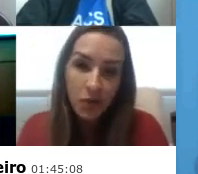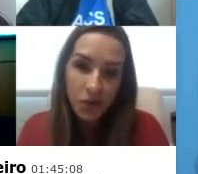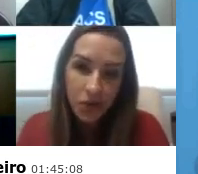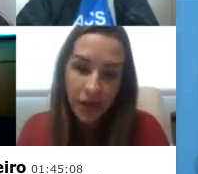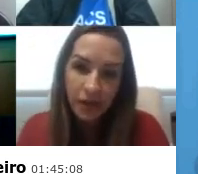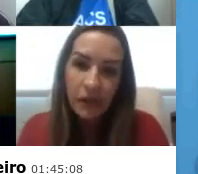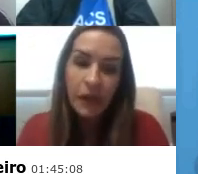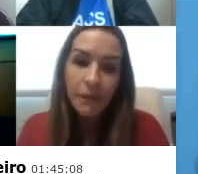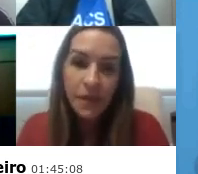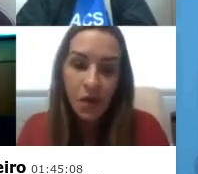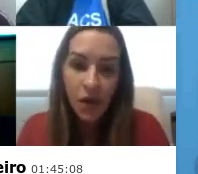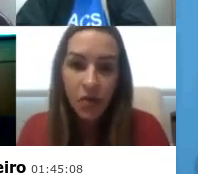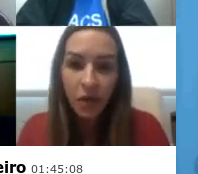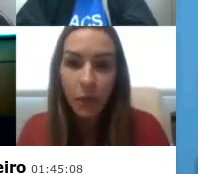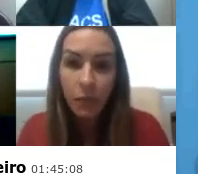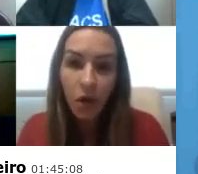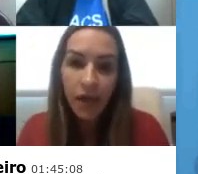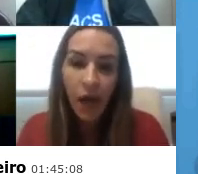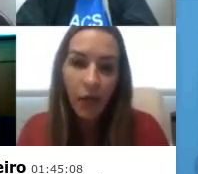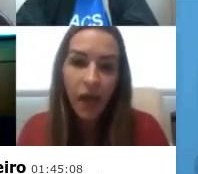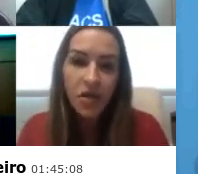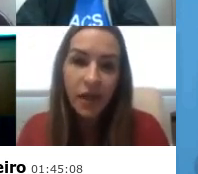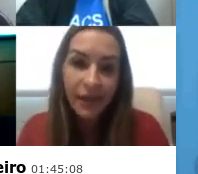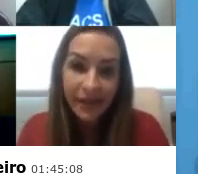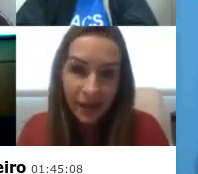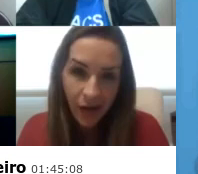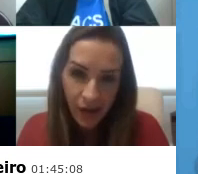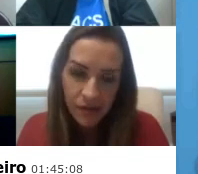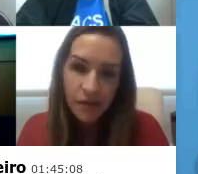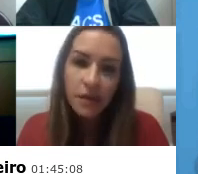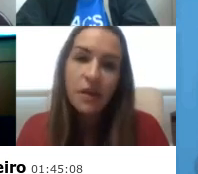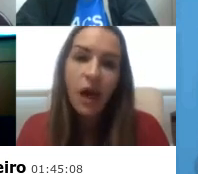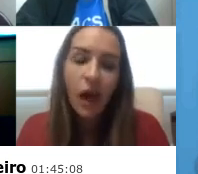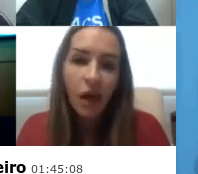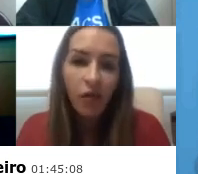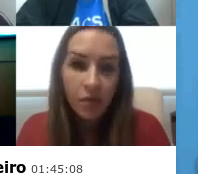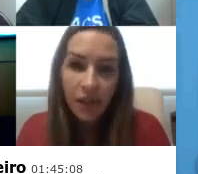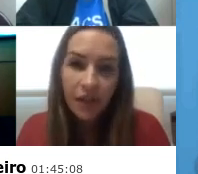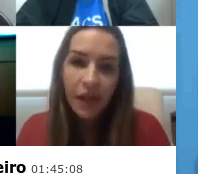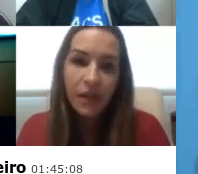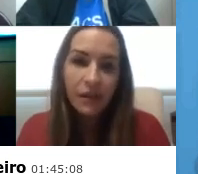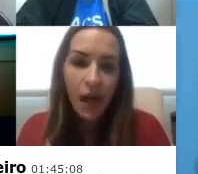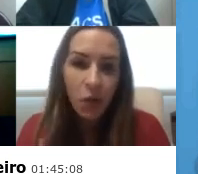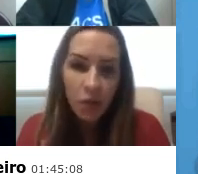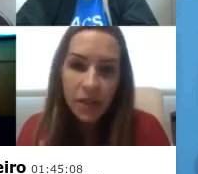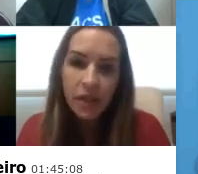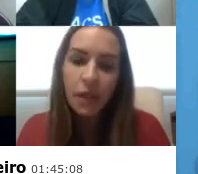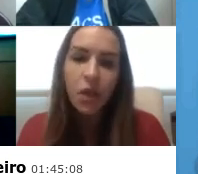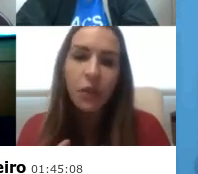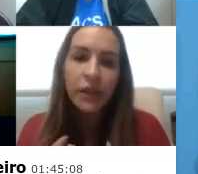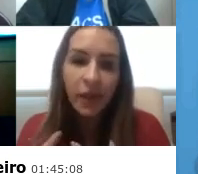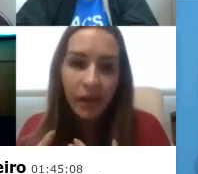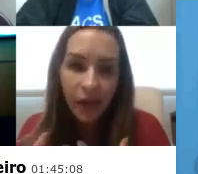desigual para todo mundo mas eu acho que o primordial é a gente adentrar a família adentrar o